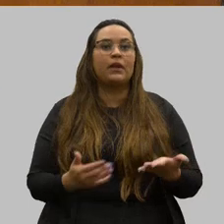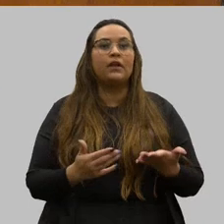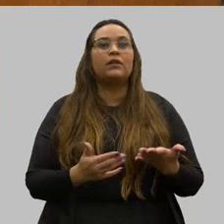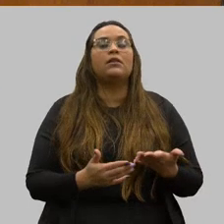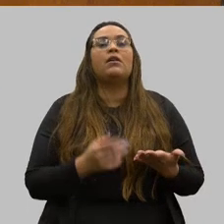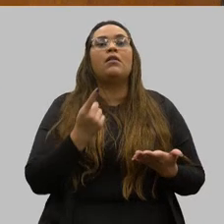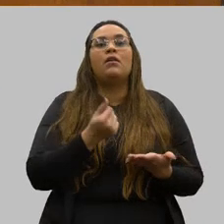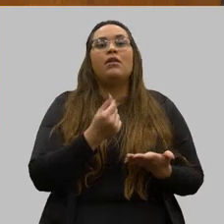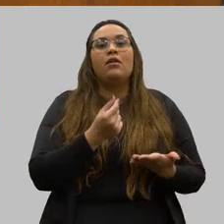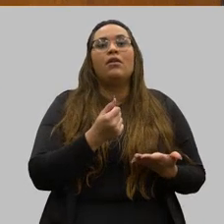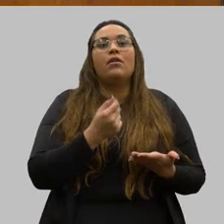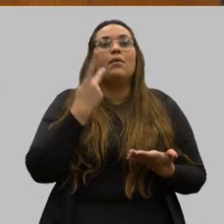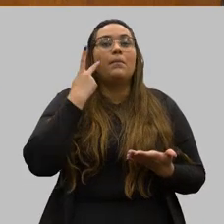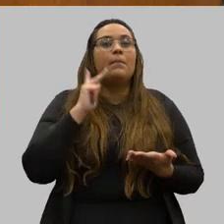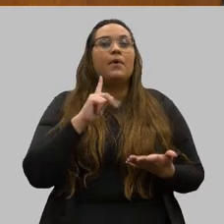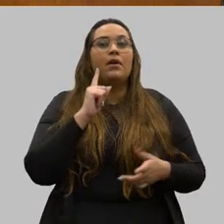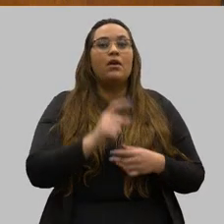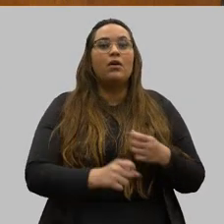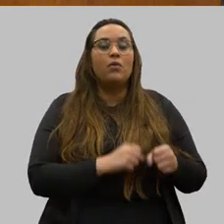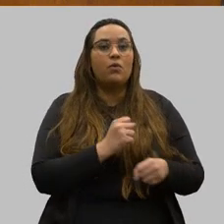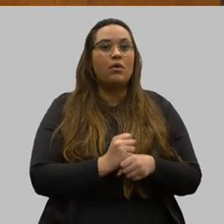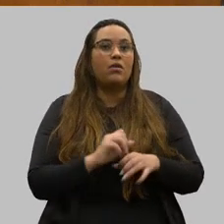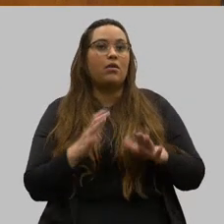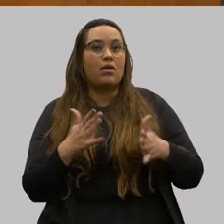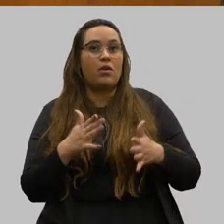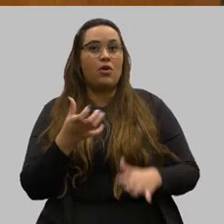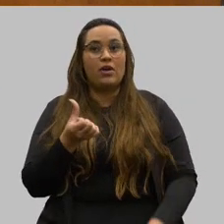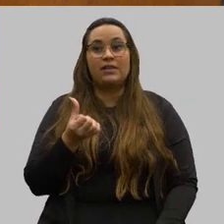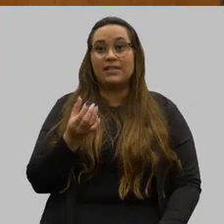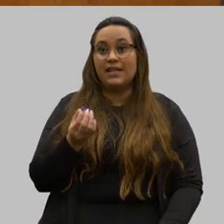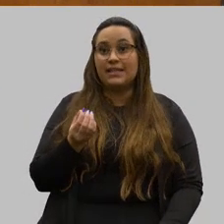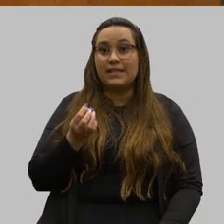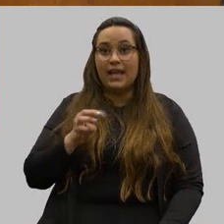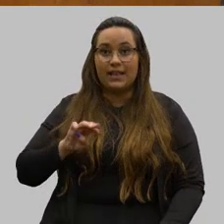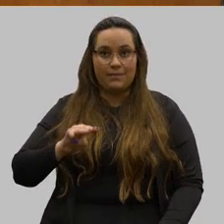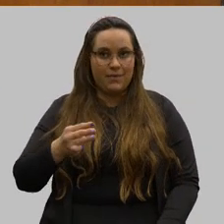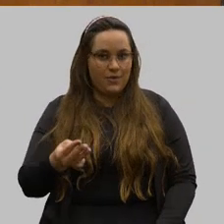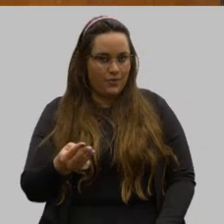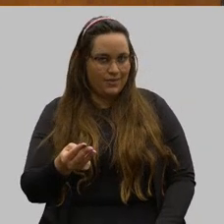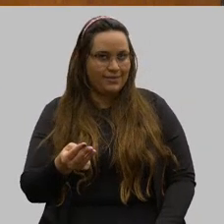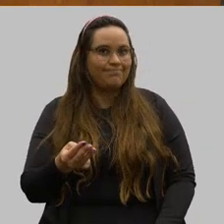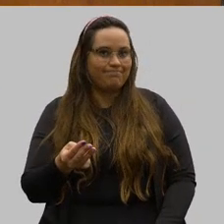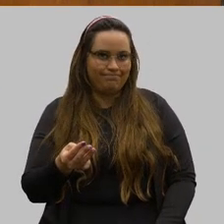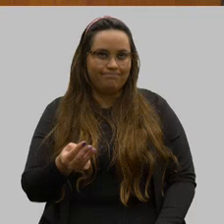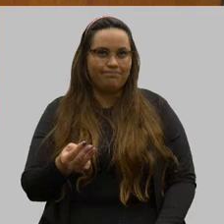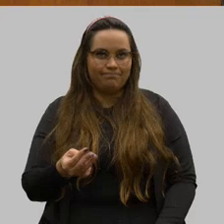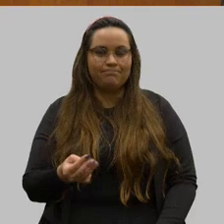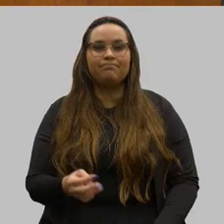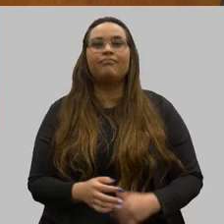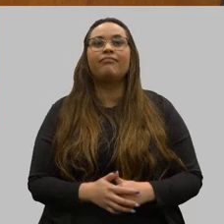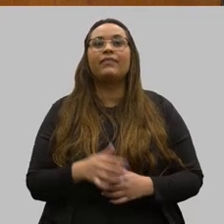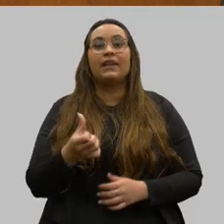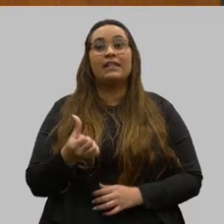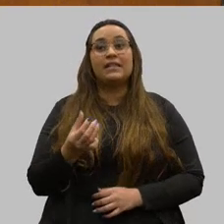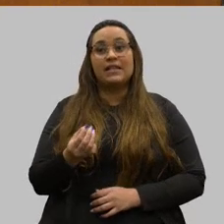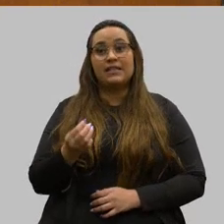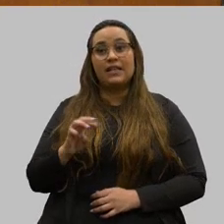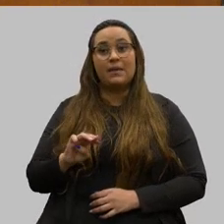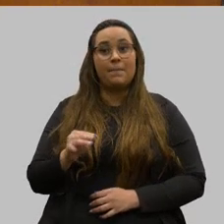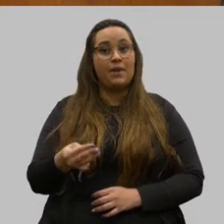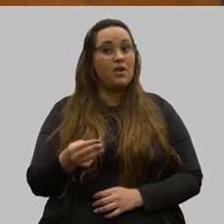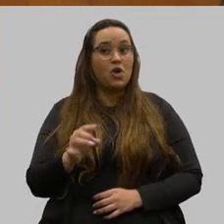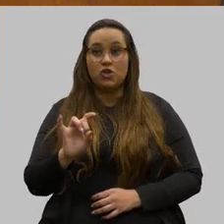prevista para o ano deve chegar em torno de Quase 60 milhões dos 60 milhões apenas